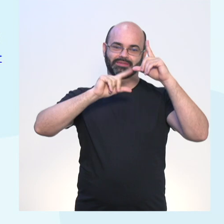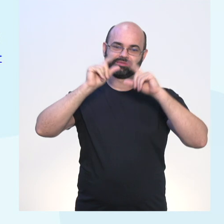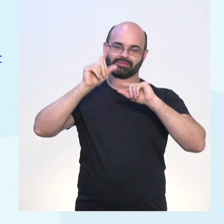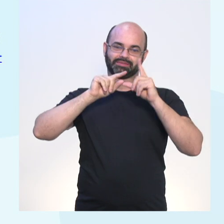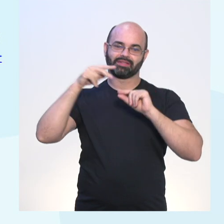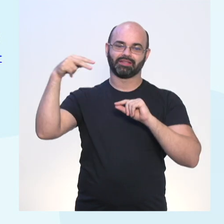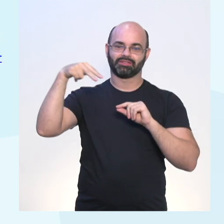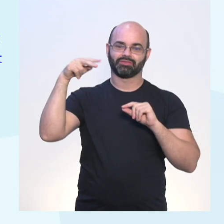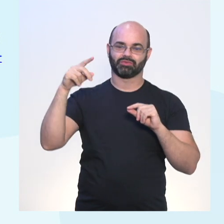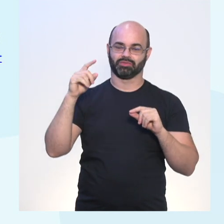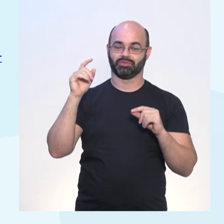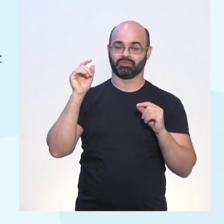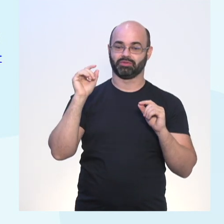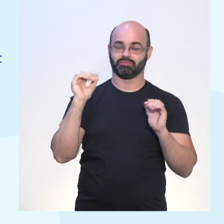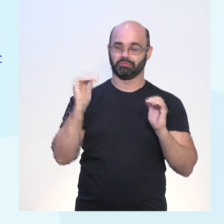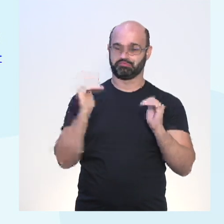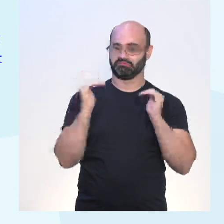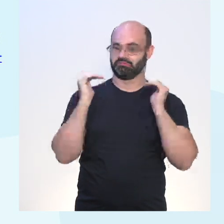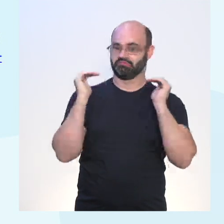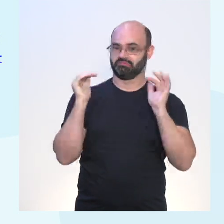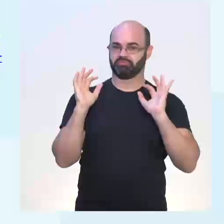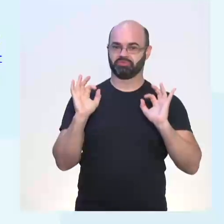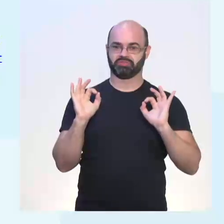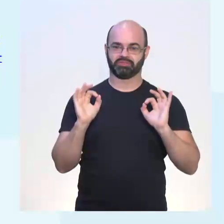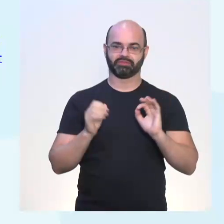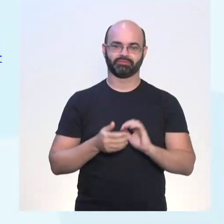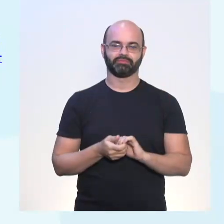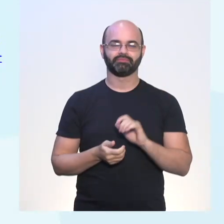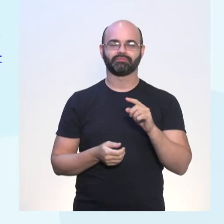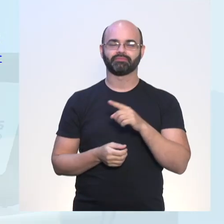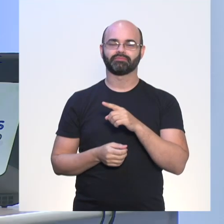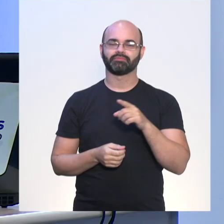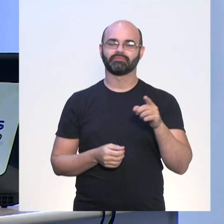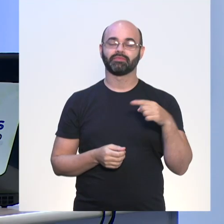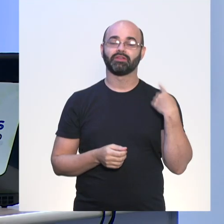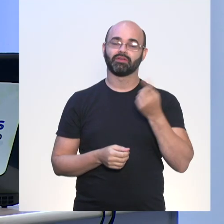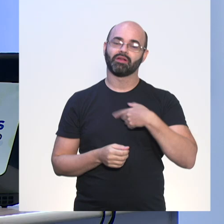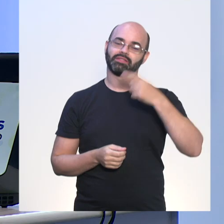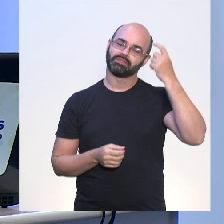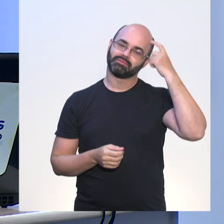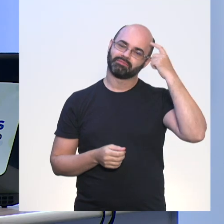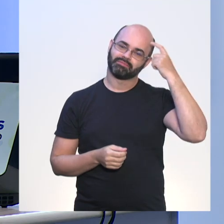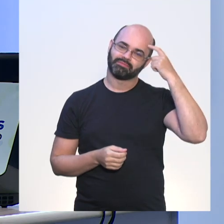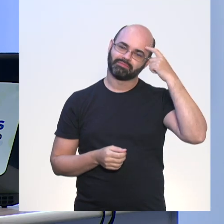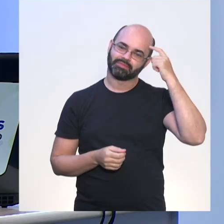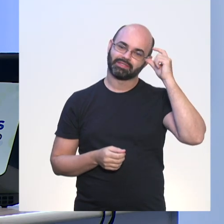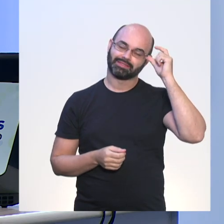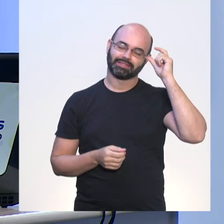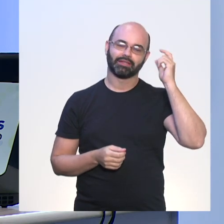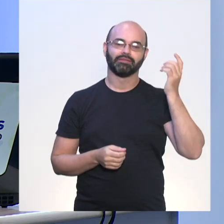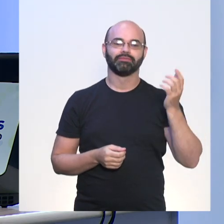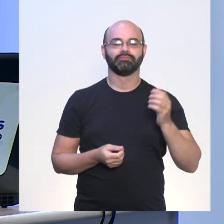ela dá para a gente a possibilidade de pensar, e afinal de contas,